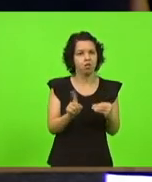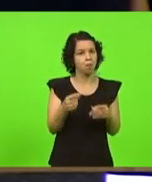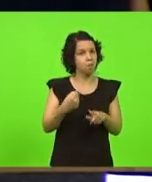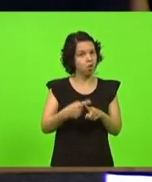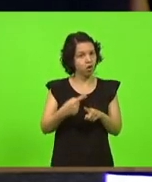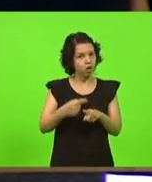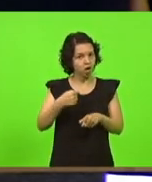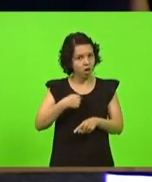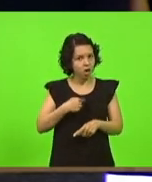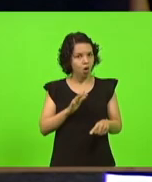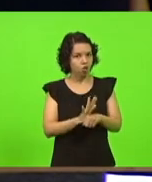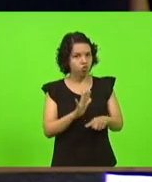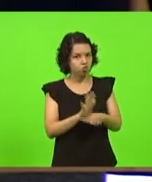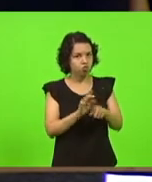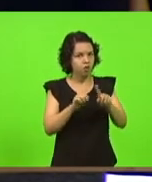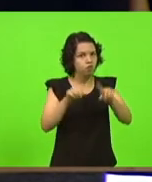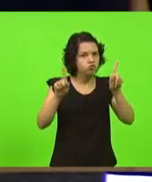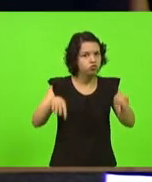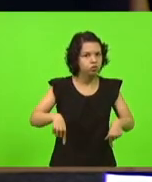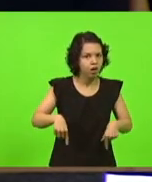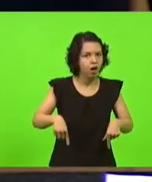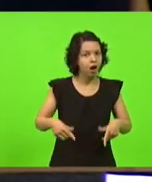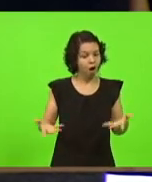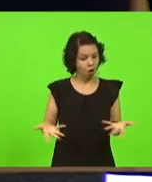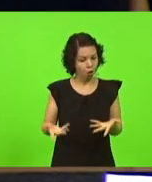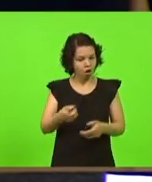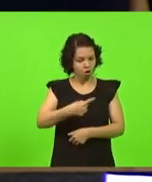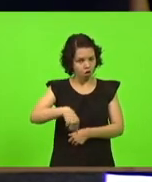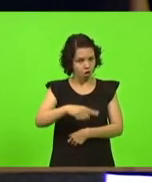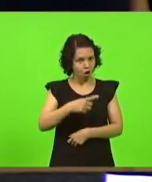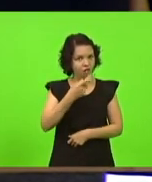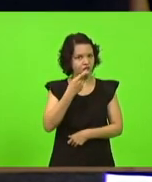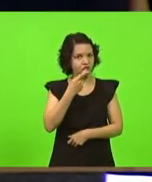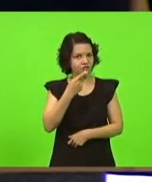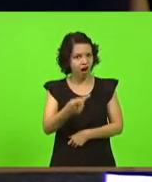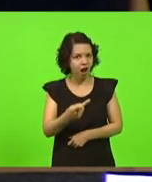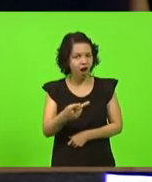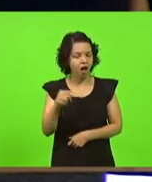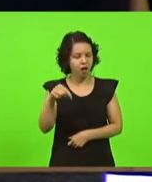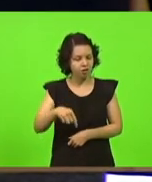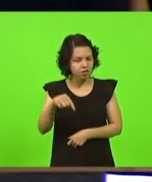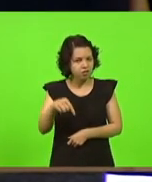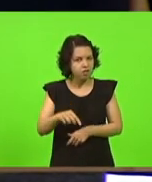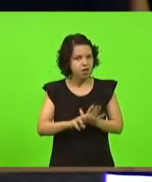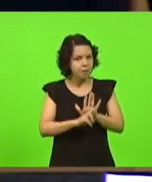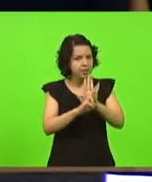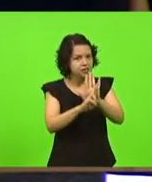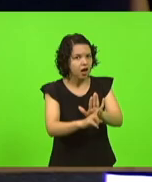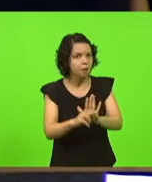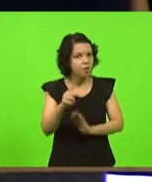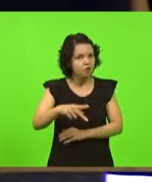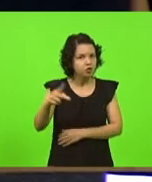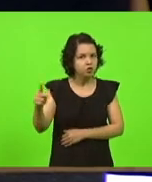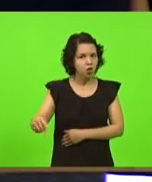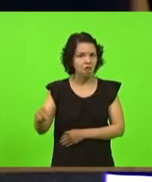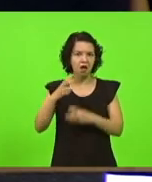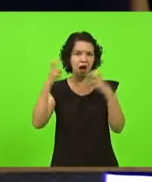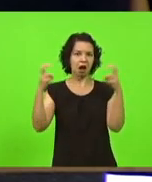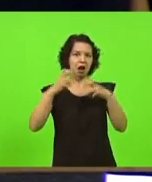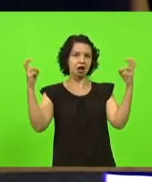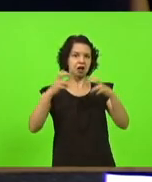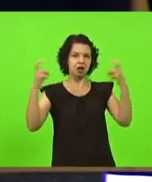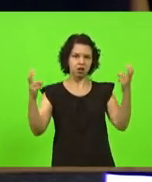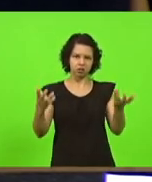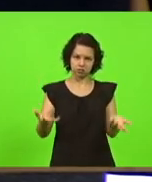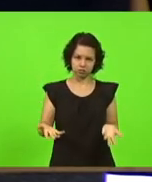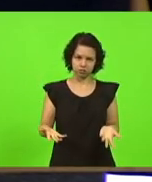do funcionário. E agora, quando a gente fala que aqui estão sendo representados pelos professores, o pessoal fica gritando. Pô,